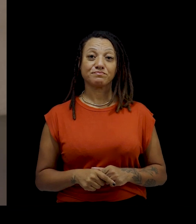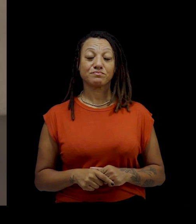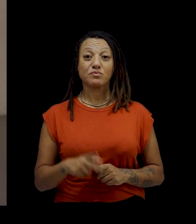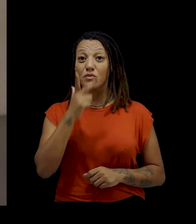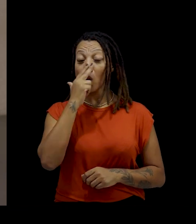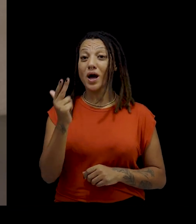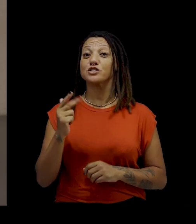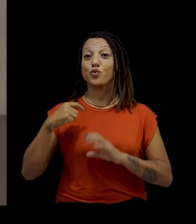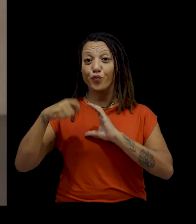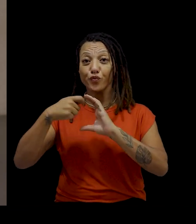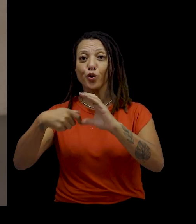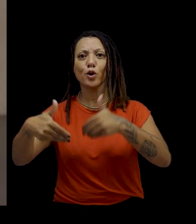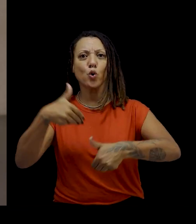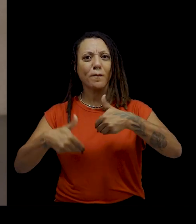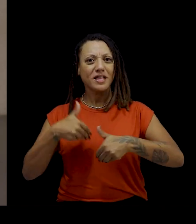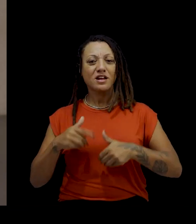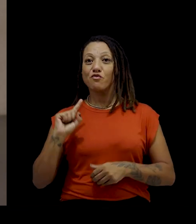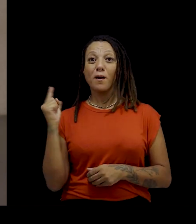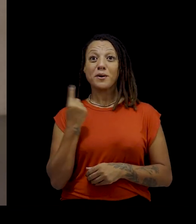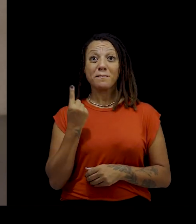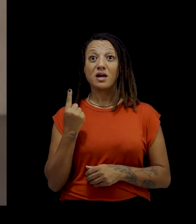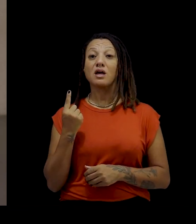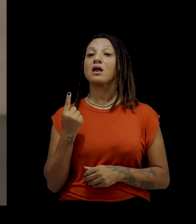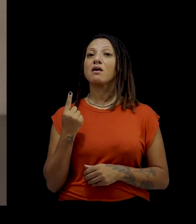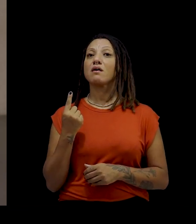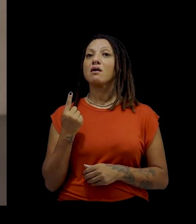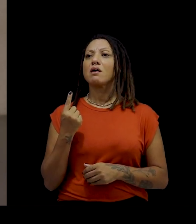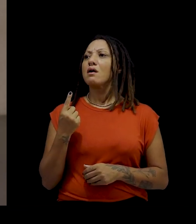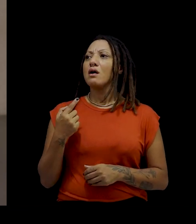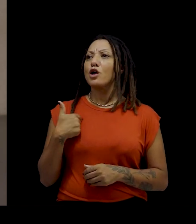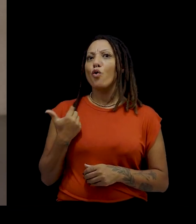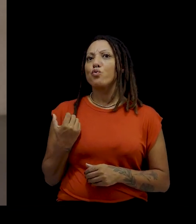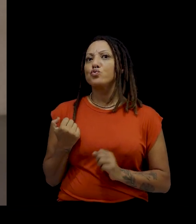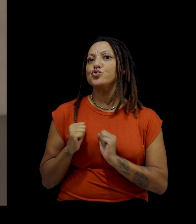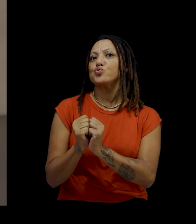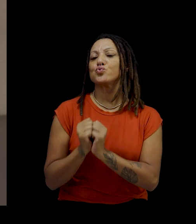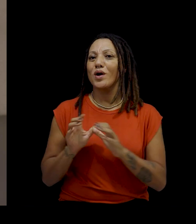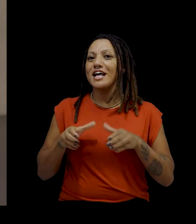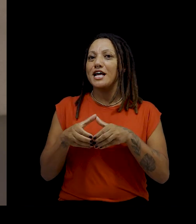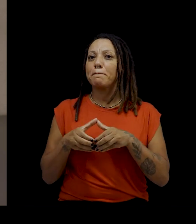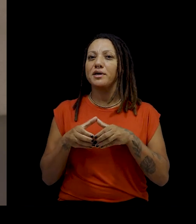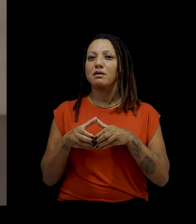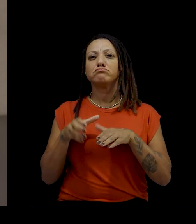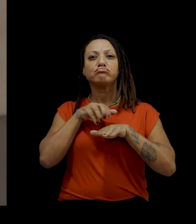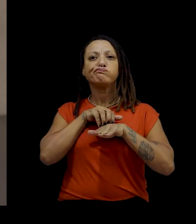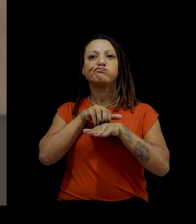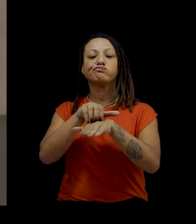Sim. Eu acho que, assim, o filme da Curupira foi a primeira vez que eu viajei para filmar como equipe. Antes isso nunca tinha acontecido,